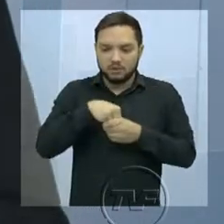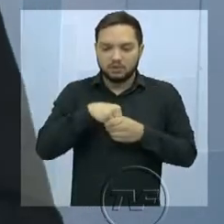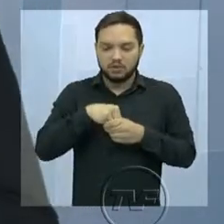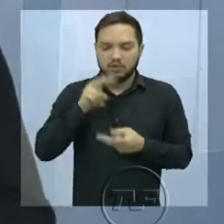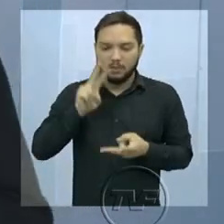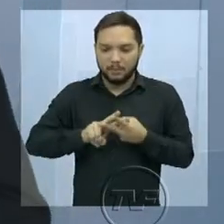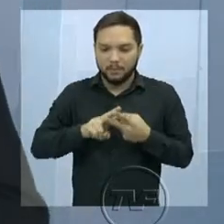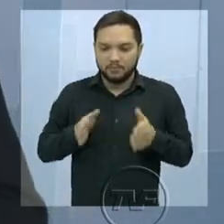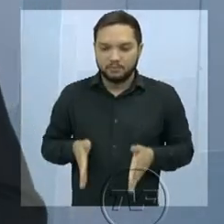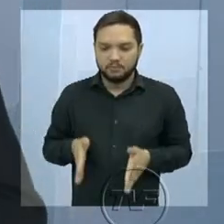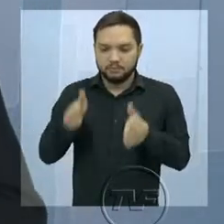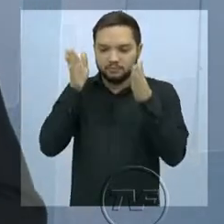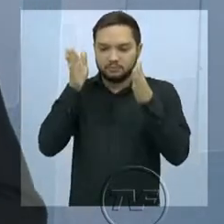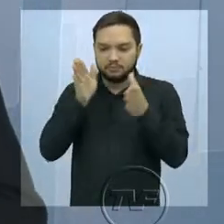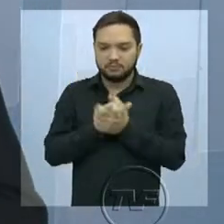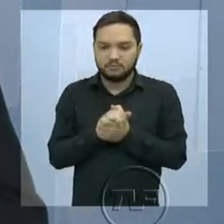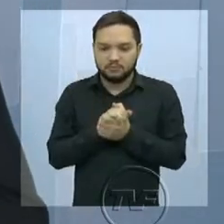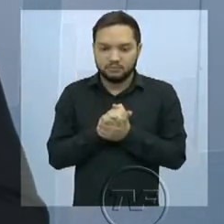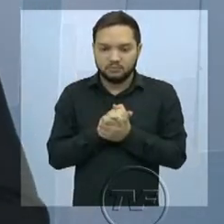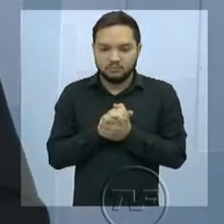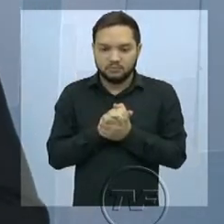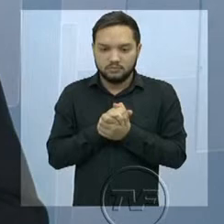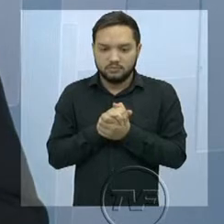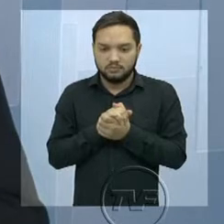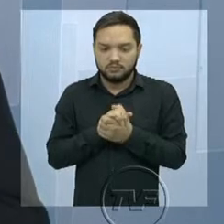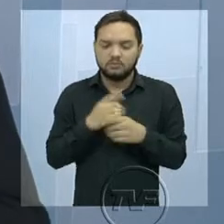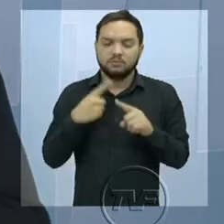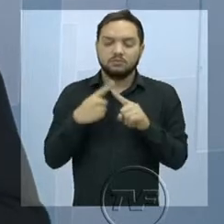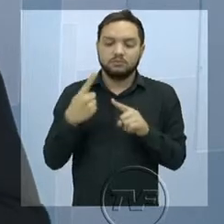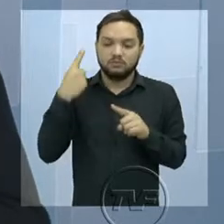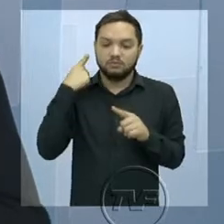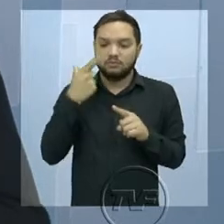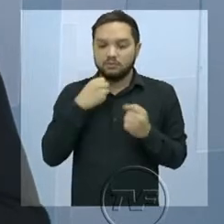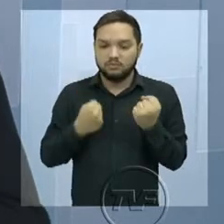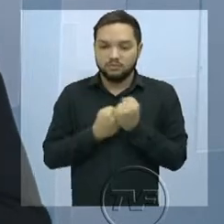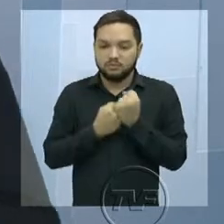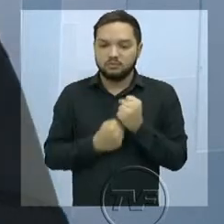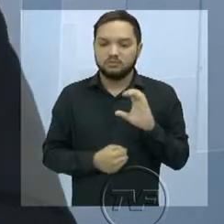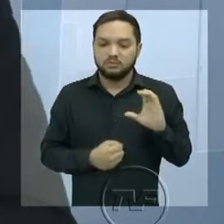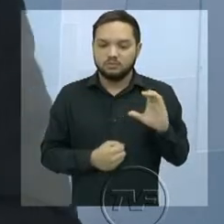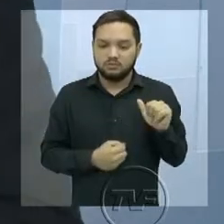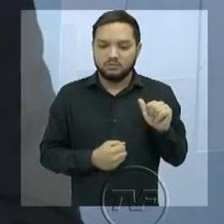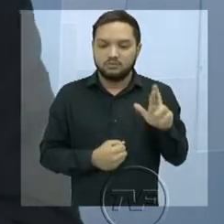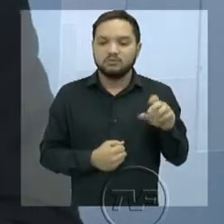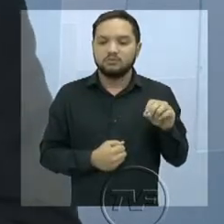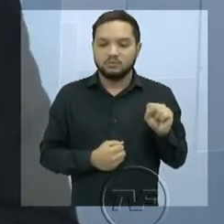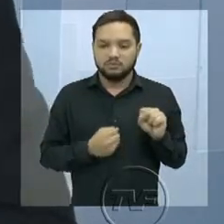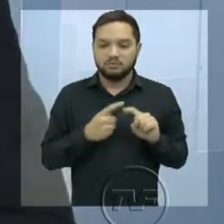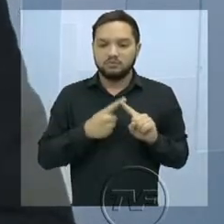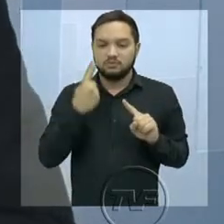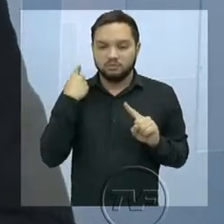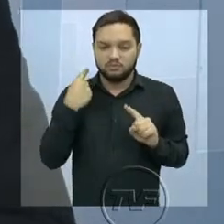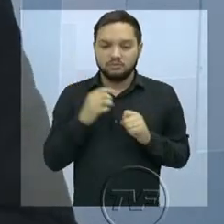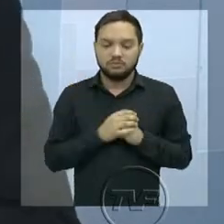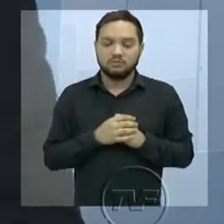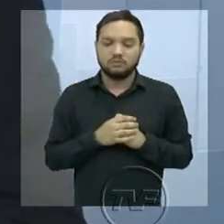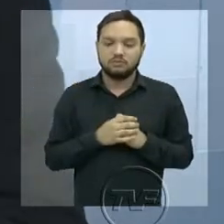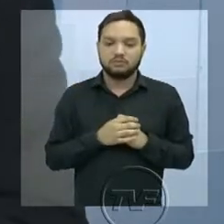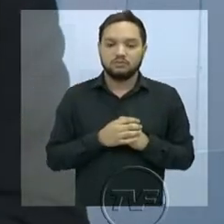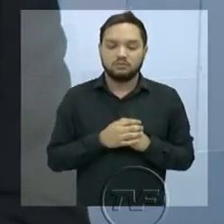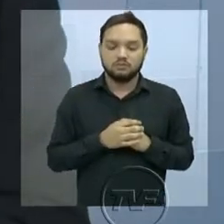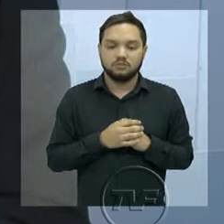fazia isso era o Cabo Sabino. Era o Cabo Sabino que levava essa bandeira mais adiante e ele levava na Assembleia Legislativa do Estado do